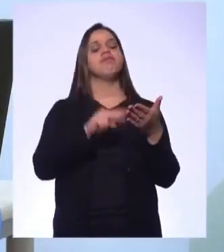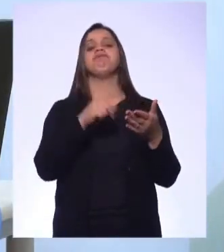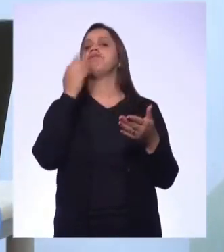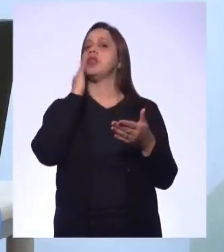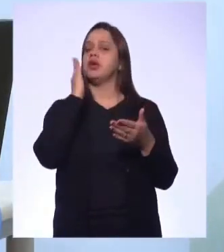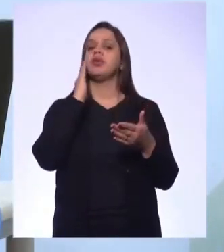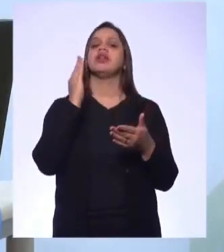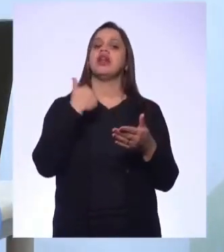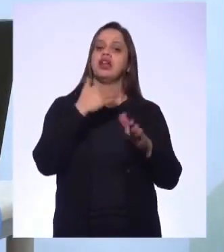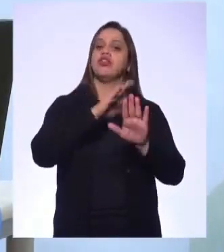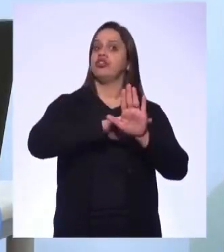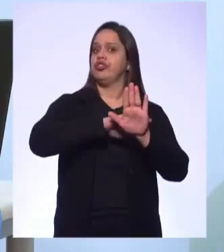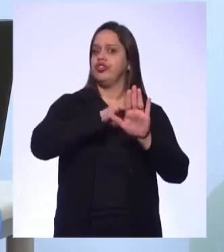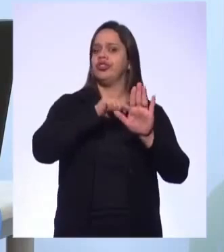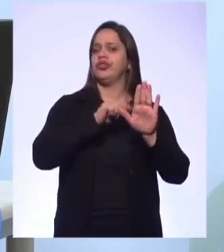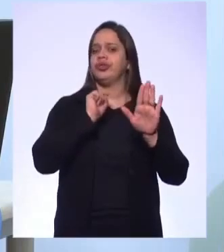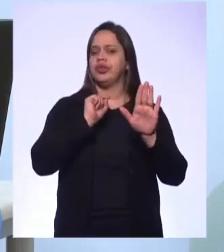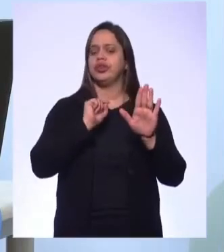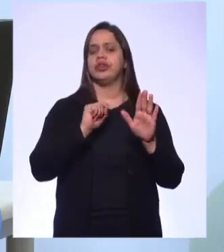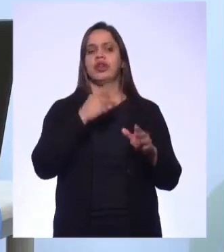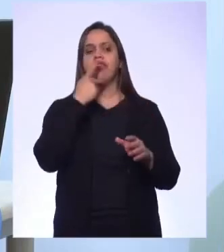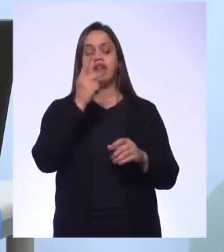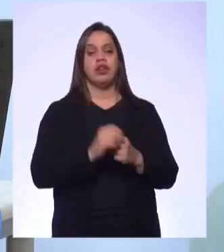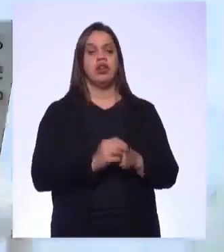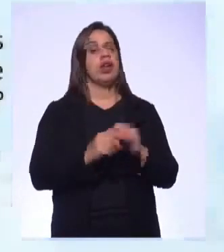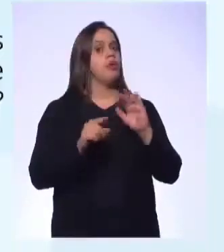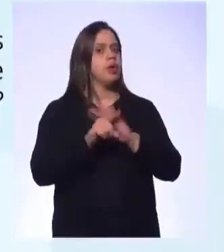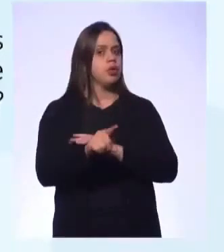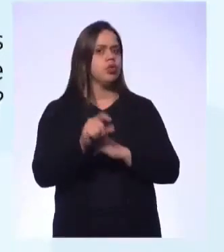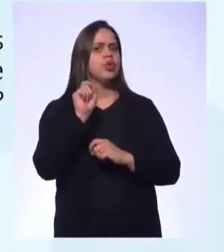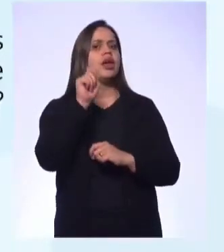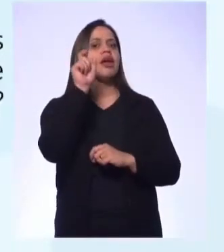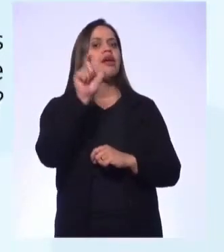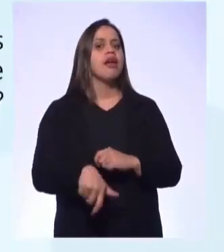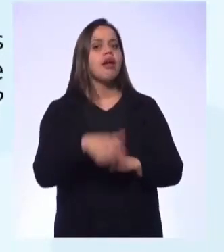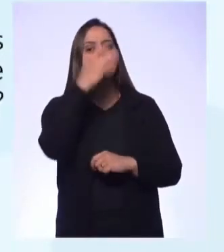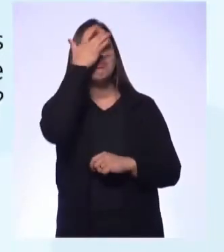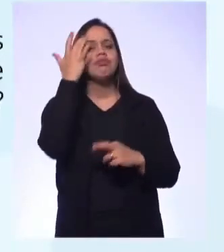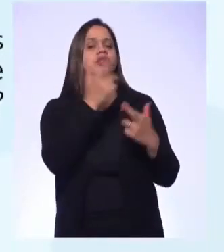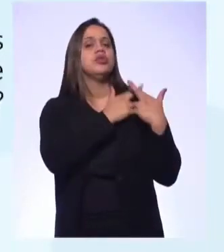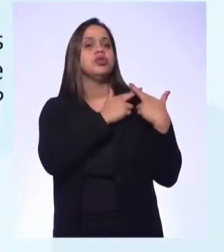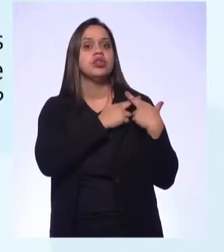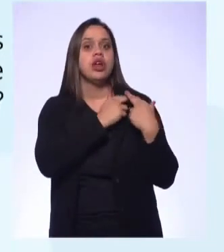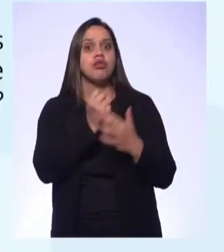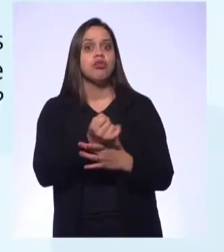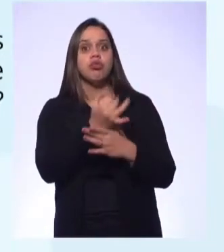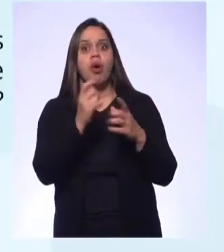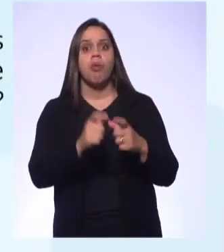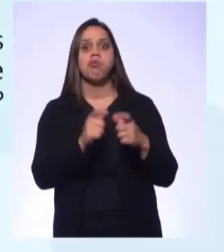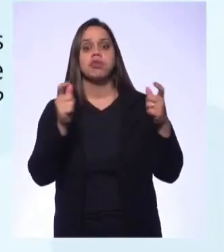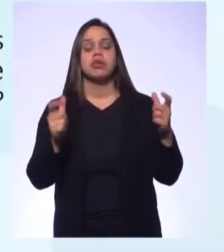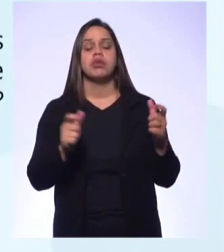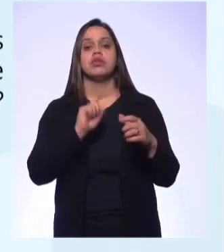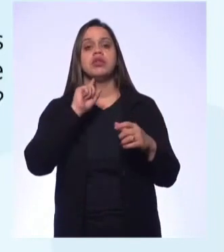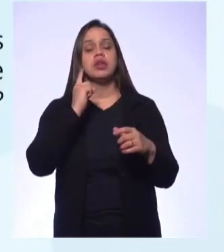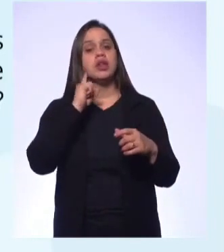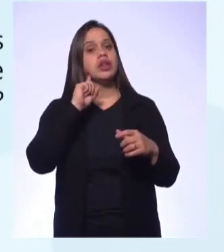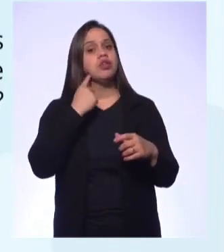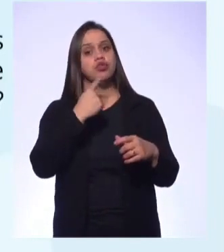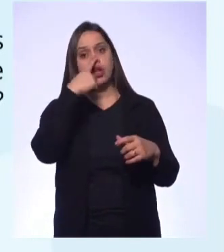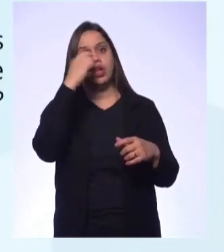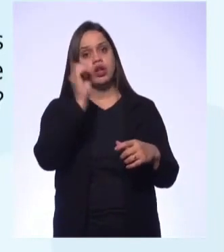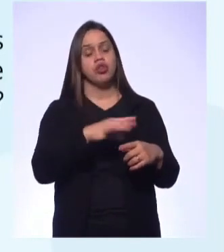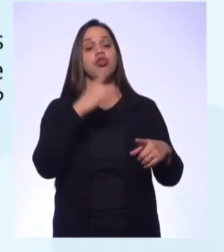você aí? Então, quem, em sua opinião, é responsável por isso, por essa quantidade de lixo que temos aí? E por quê? Você vai